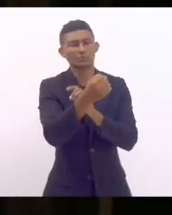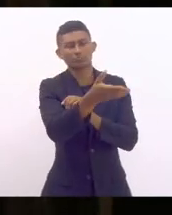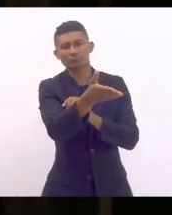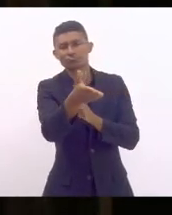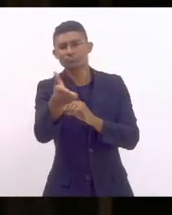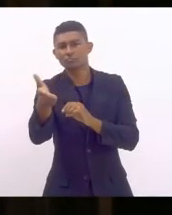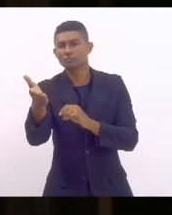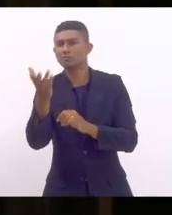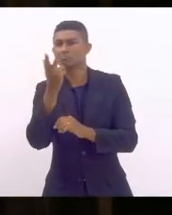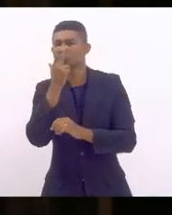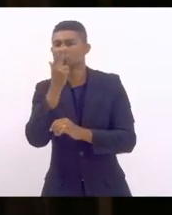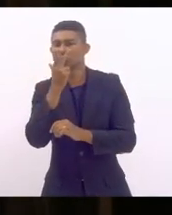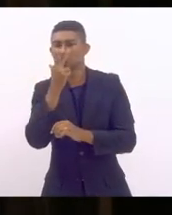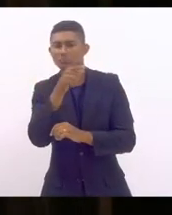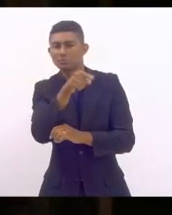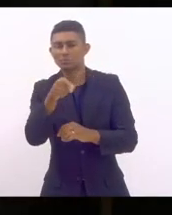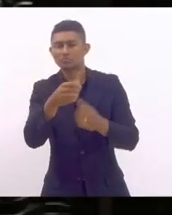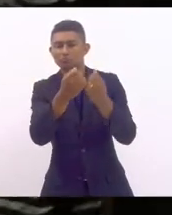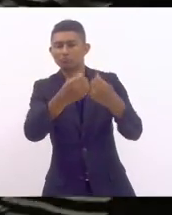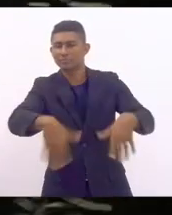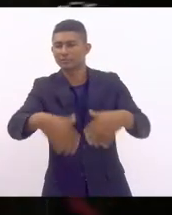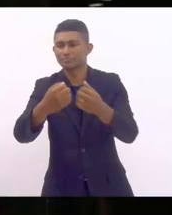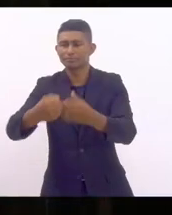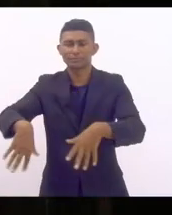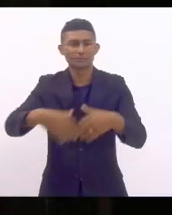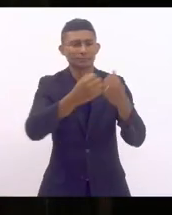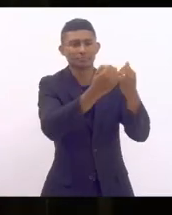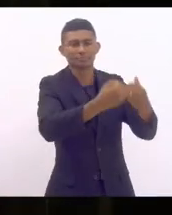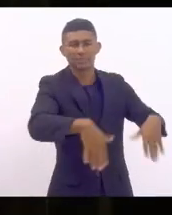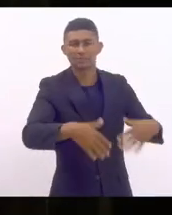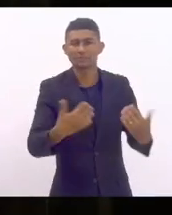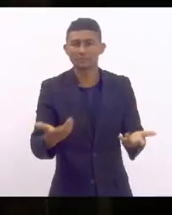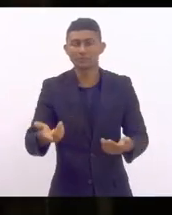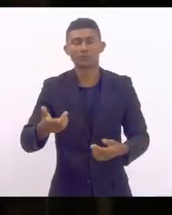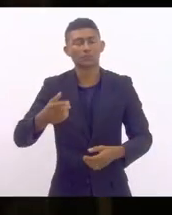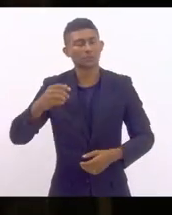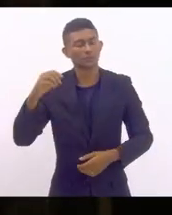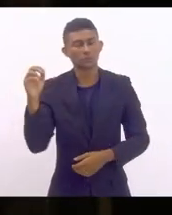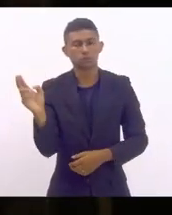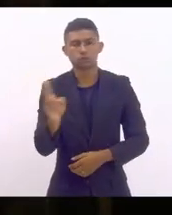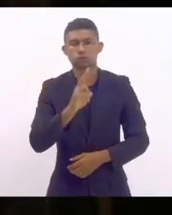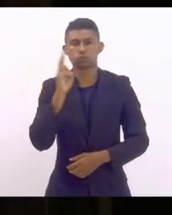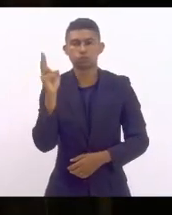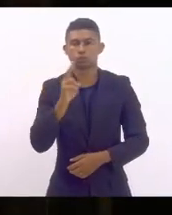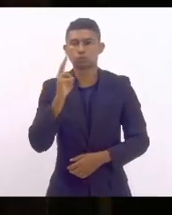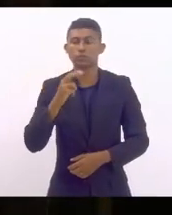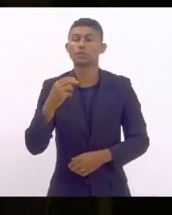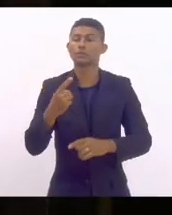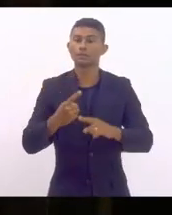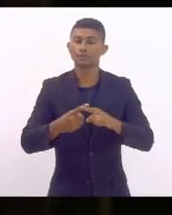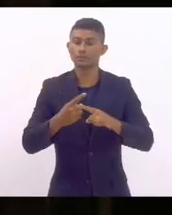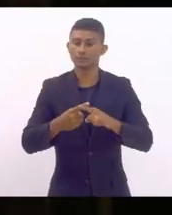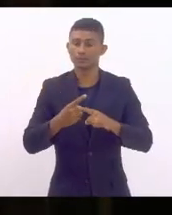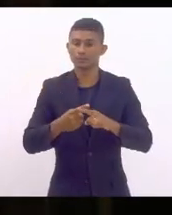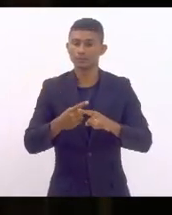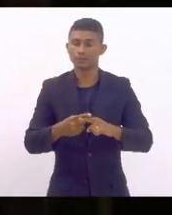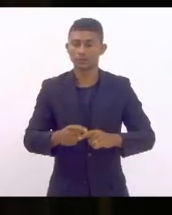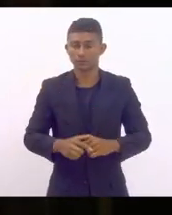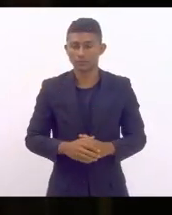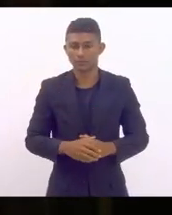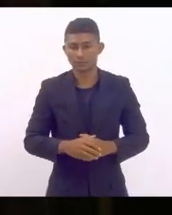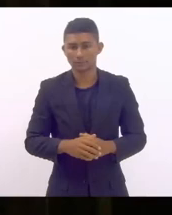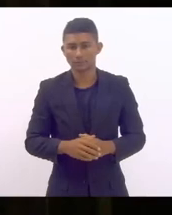proteção social e isso é extremamente grave à medida que